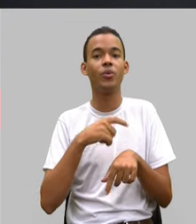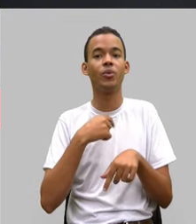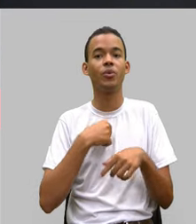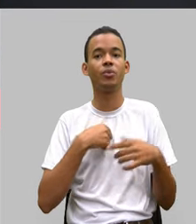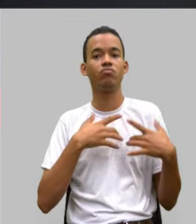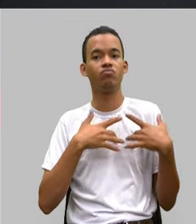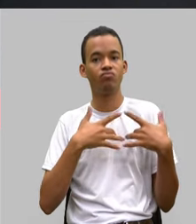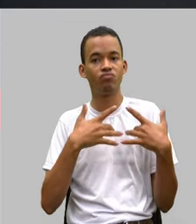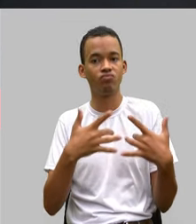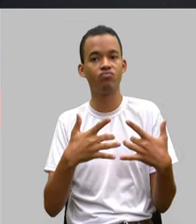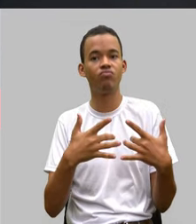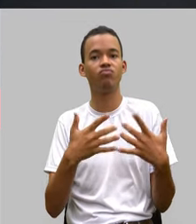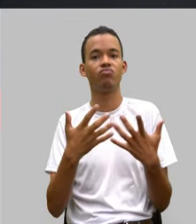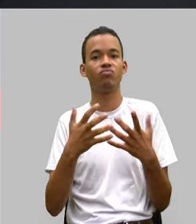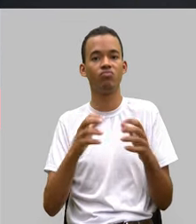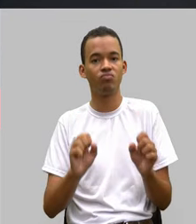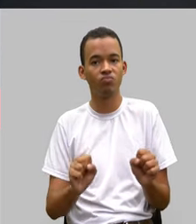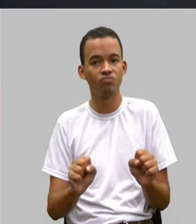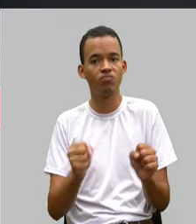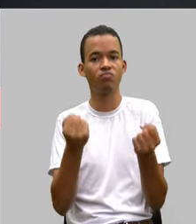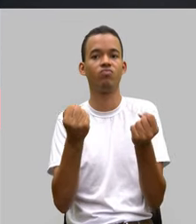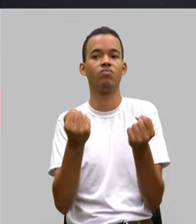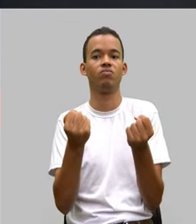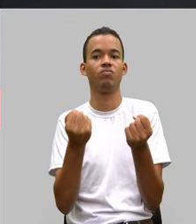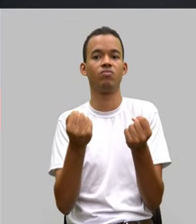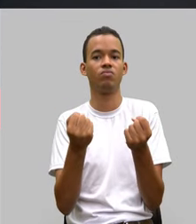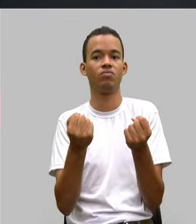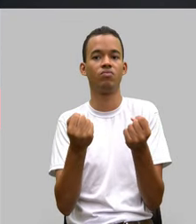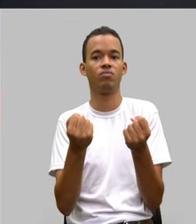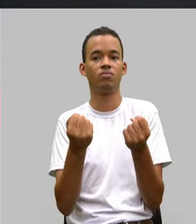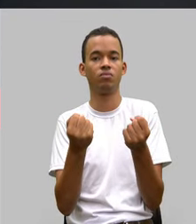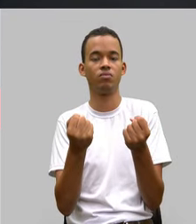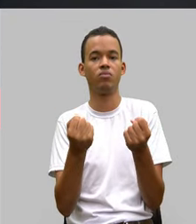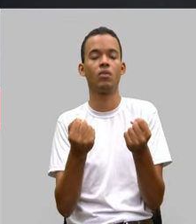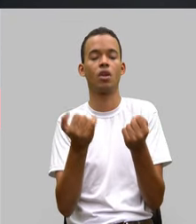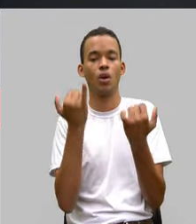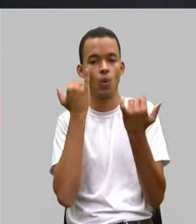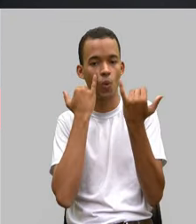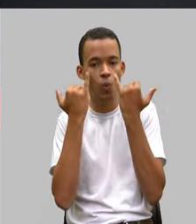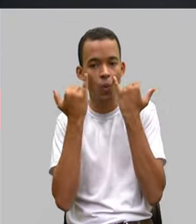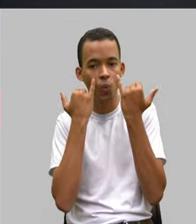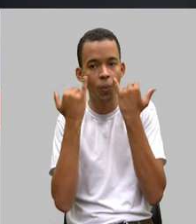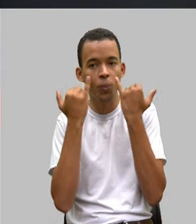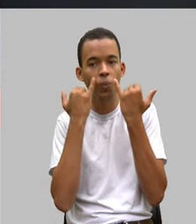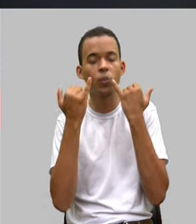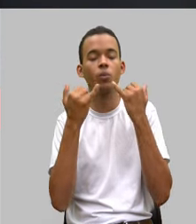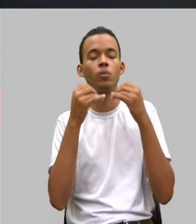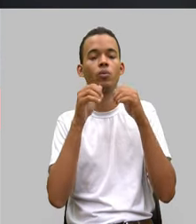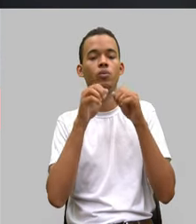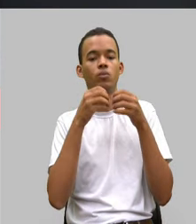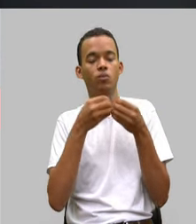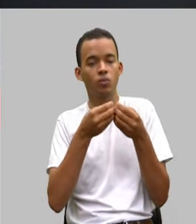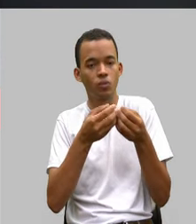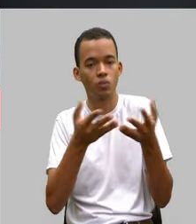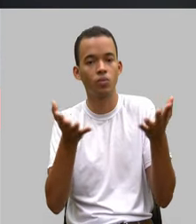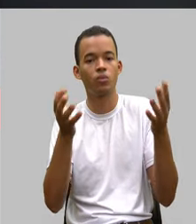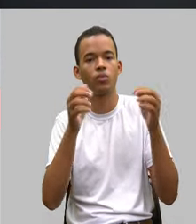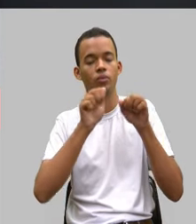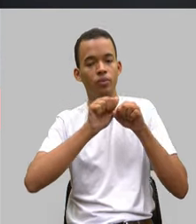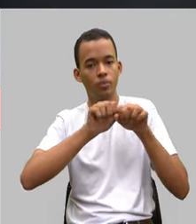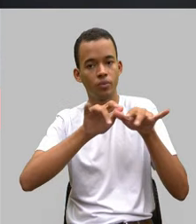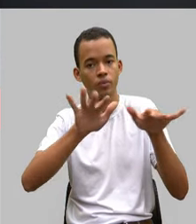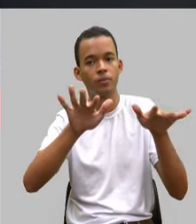defender eh a disseminação do conhecimento em cima da cannabis defender